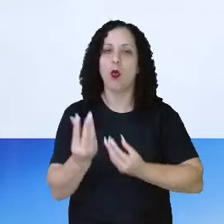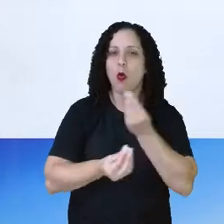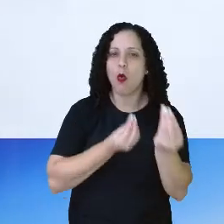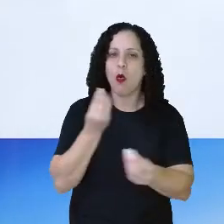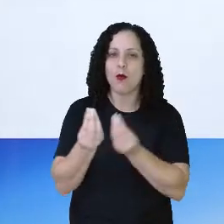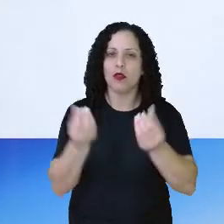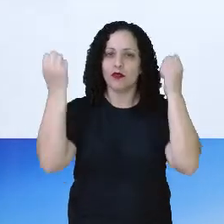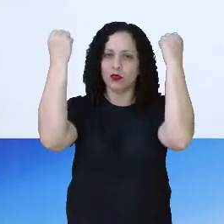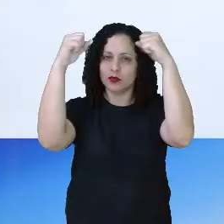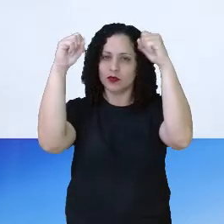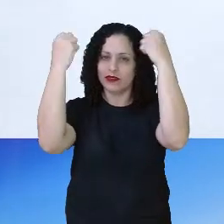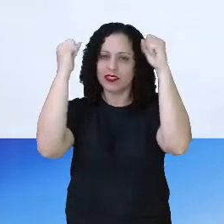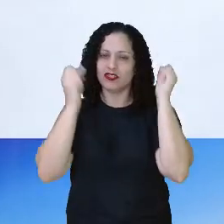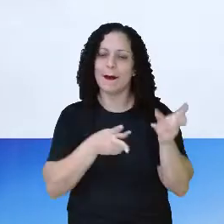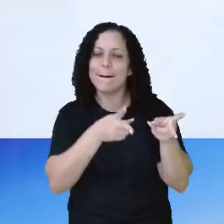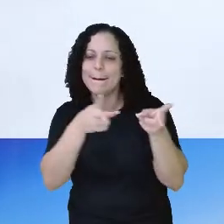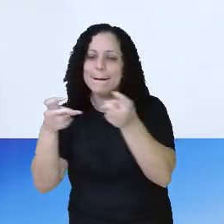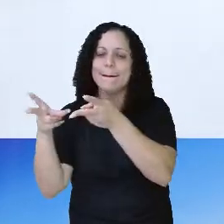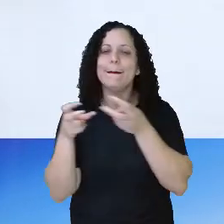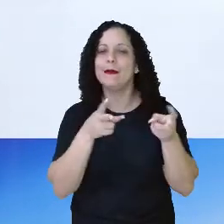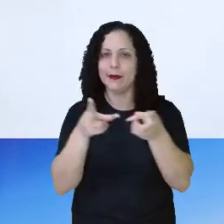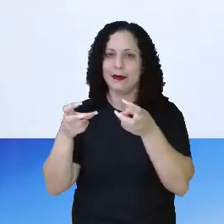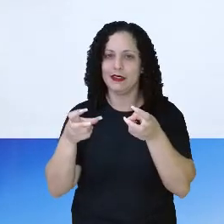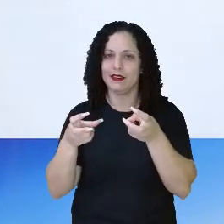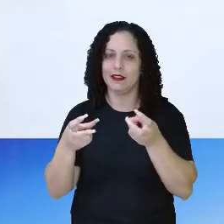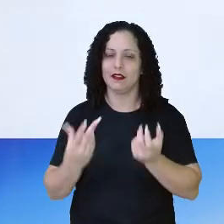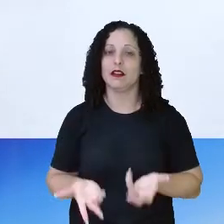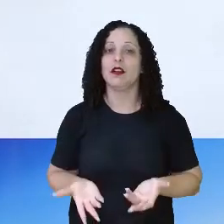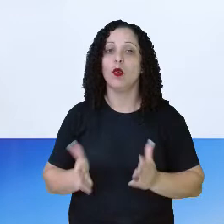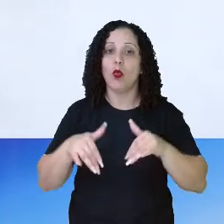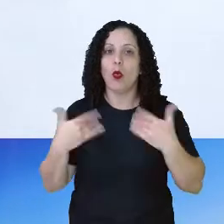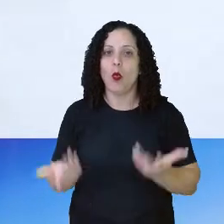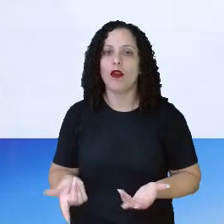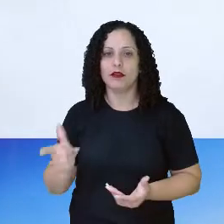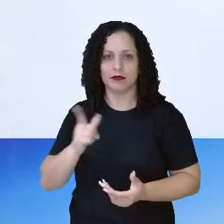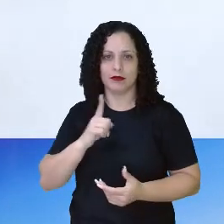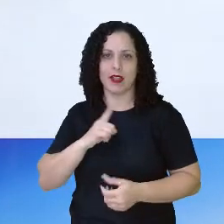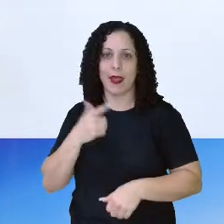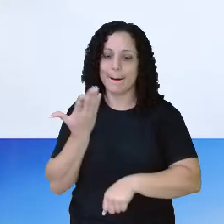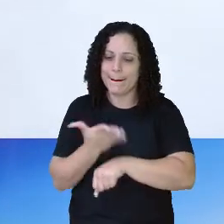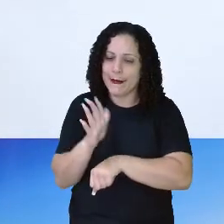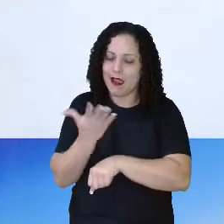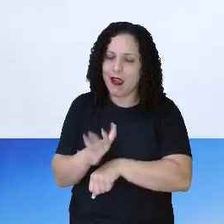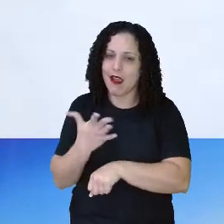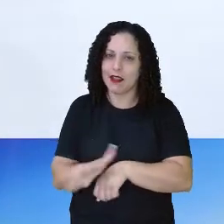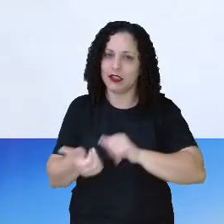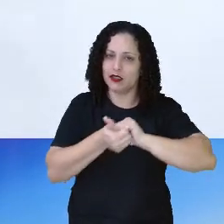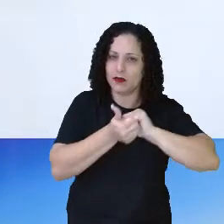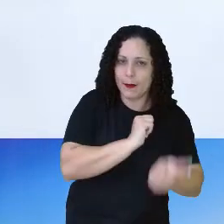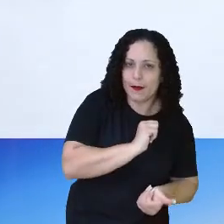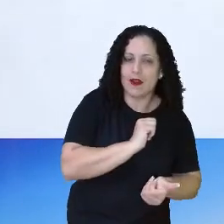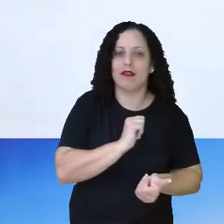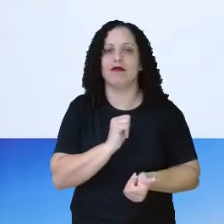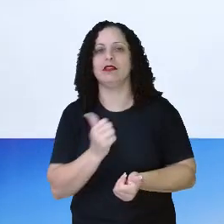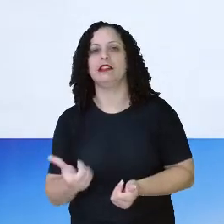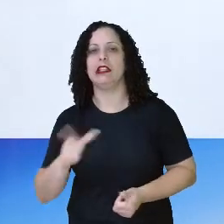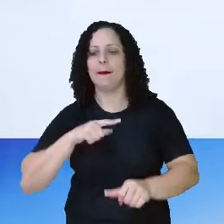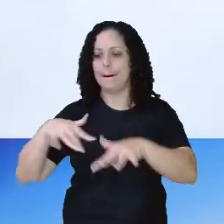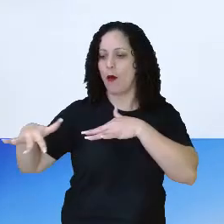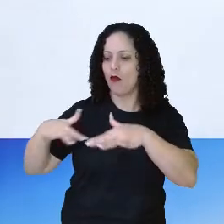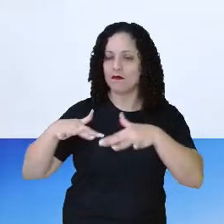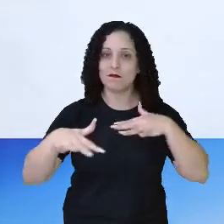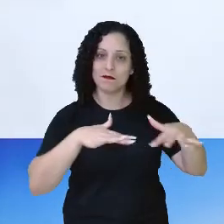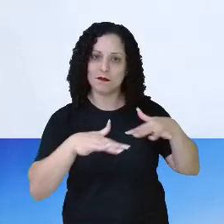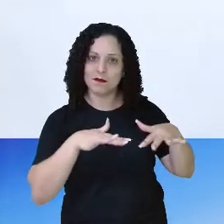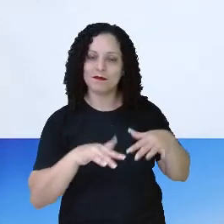vista a educação física, não é? Nesse momento dessa atividade, dessa prática de esporte ou de alguma atividade de movimento,